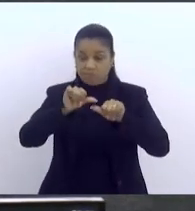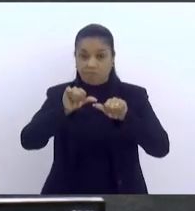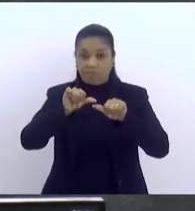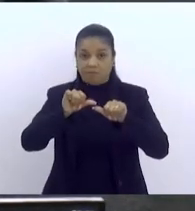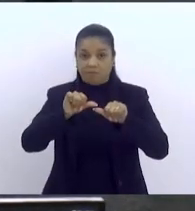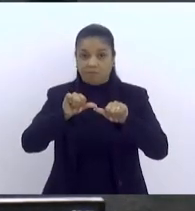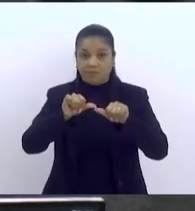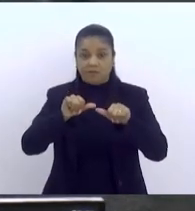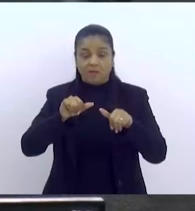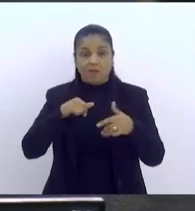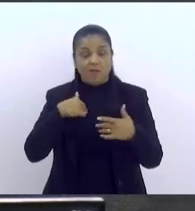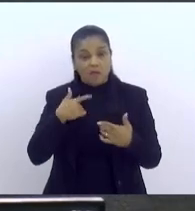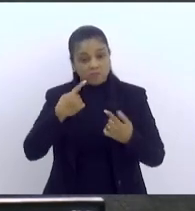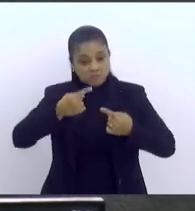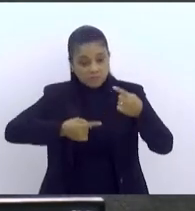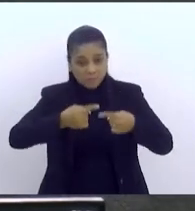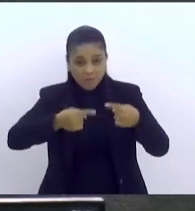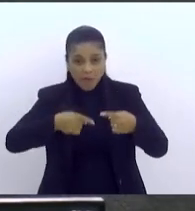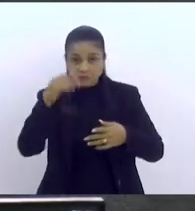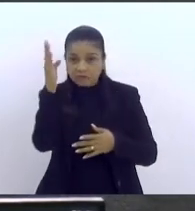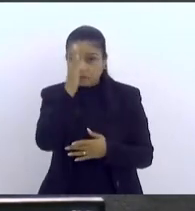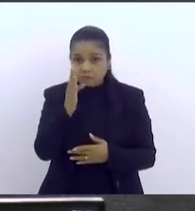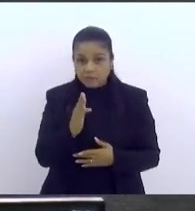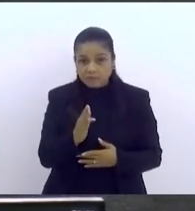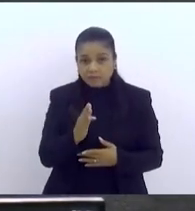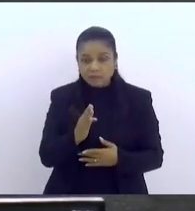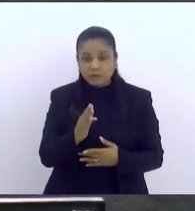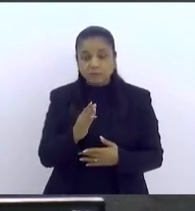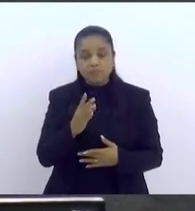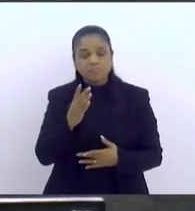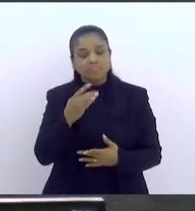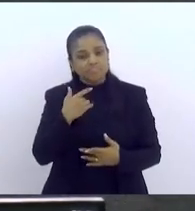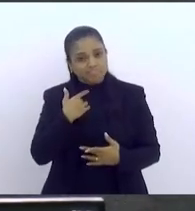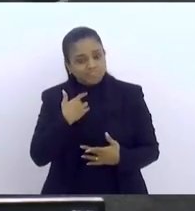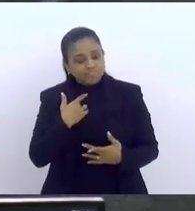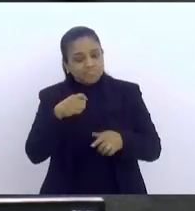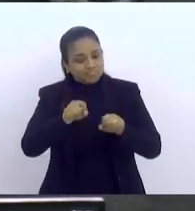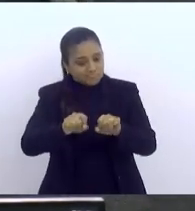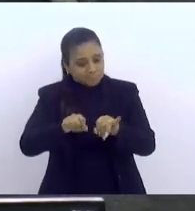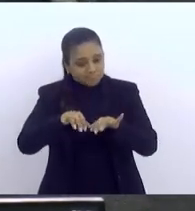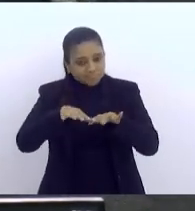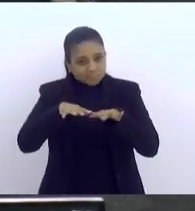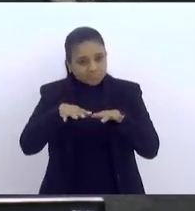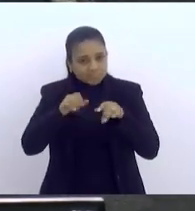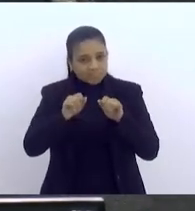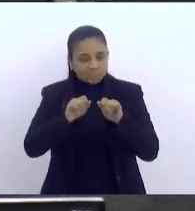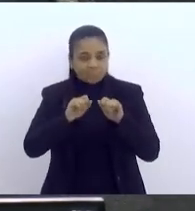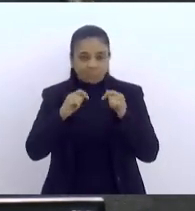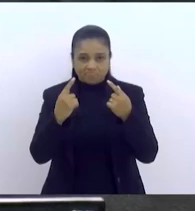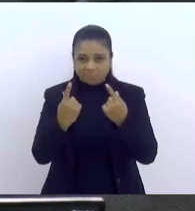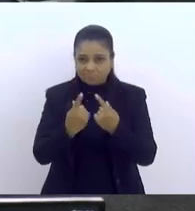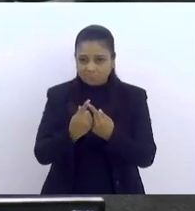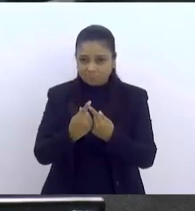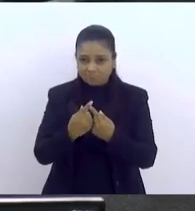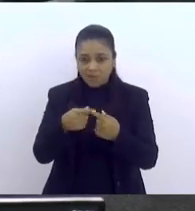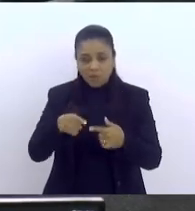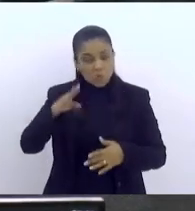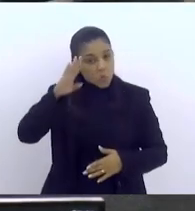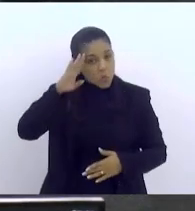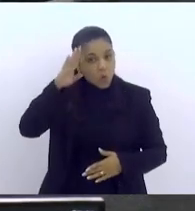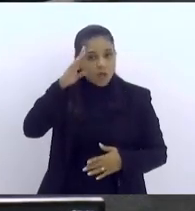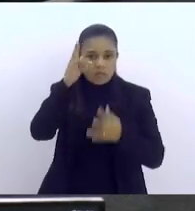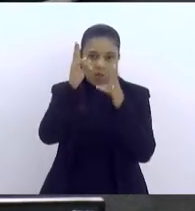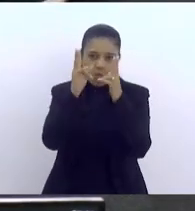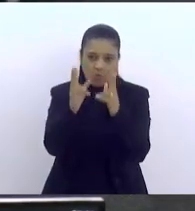pena, porque o parlamento deveria ser o